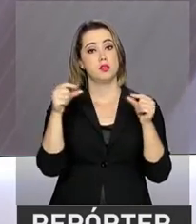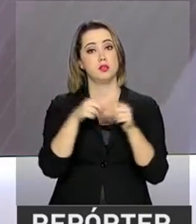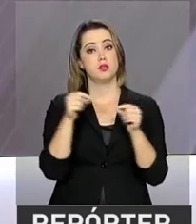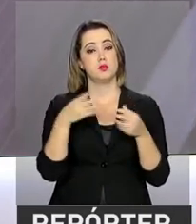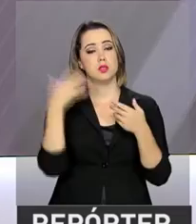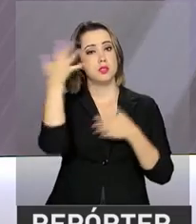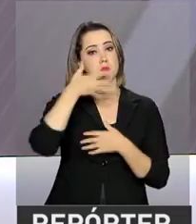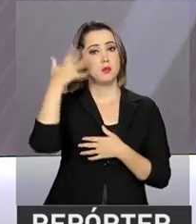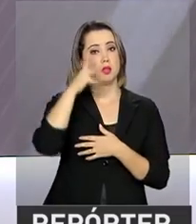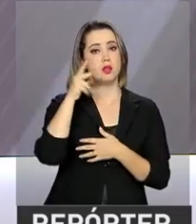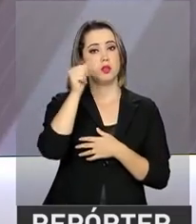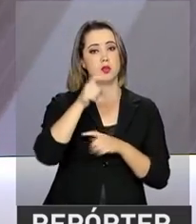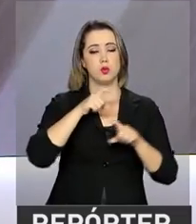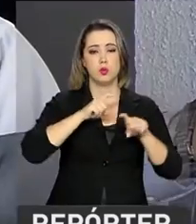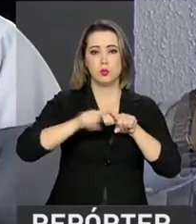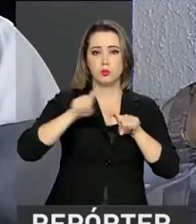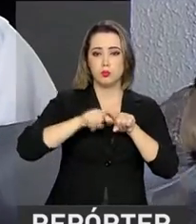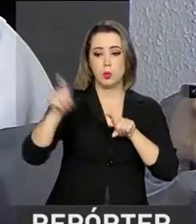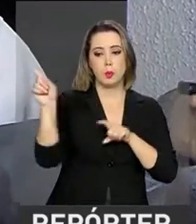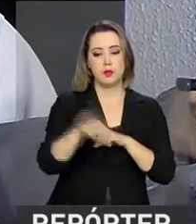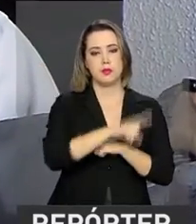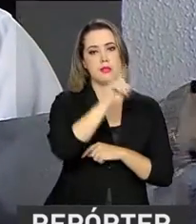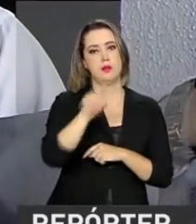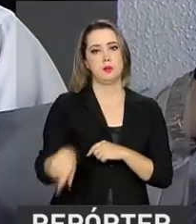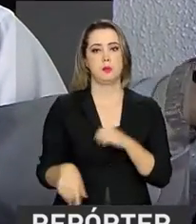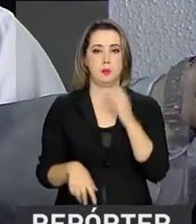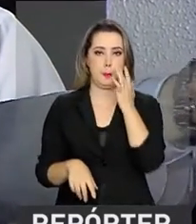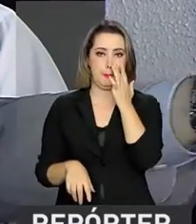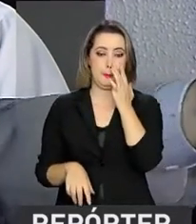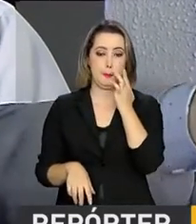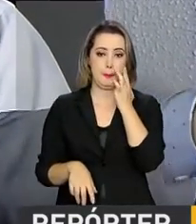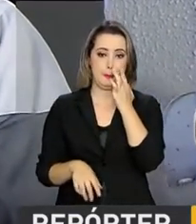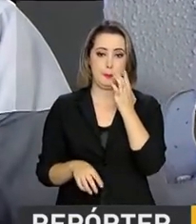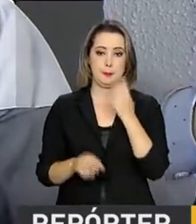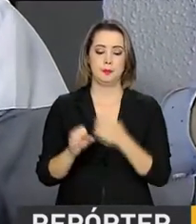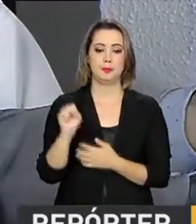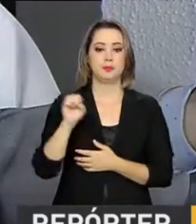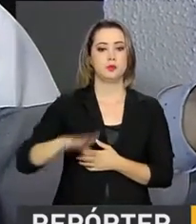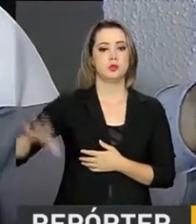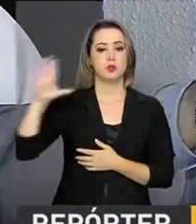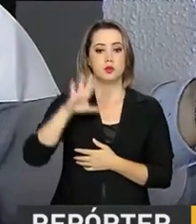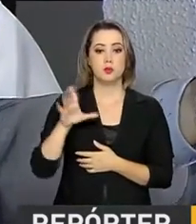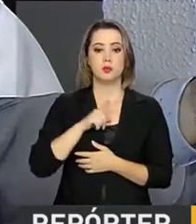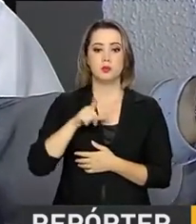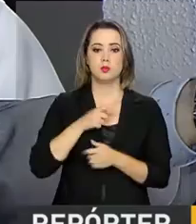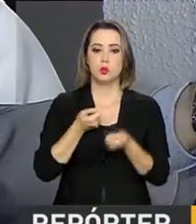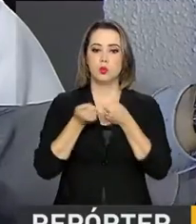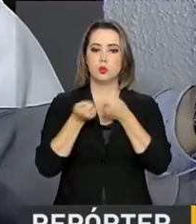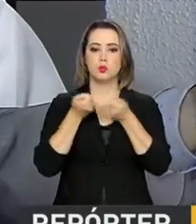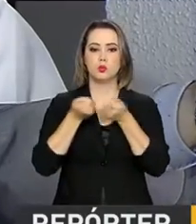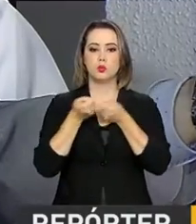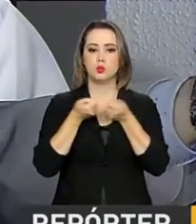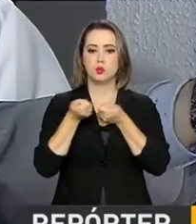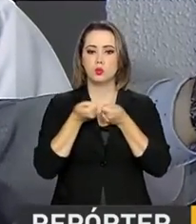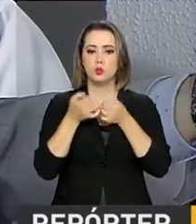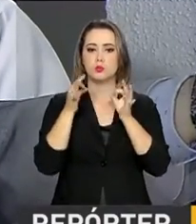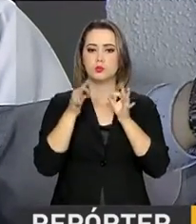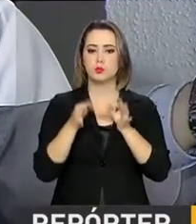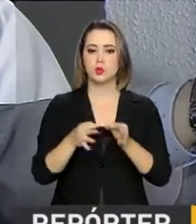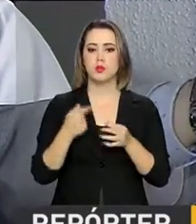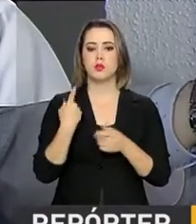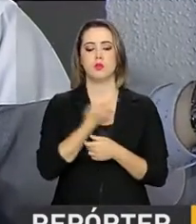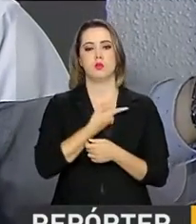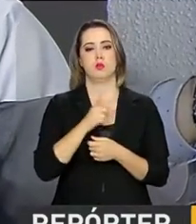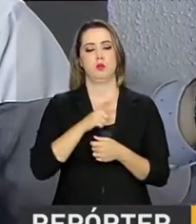intervenção de frigoríficos a europa tem um sistema muito riso de controle e nos pedem esclarecimentos